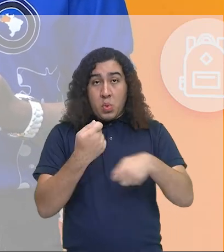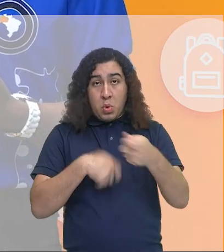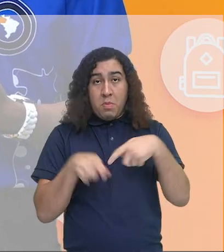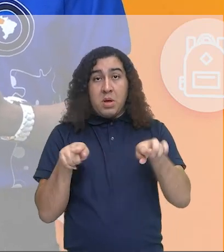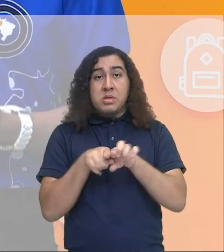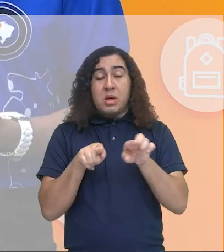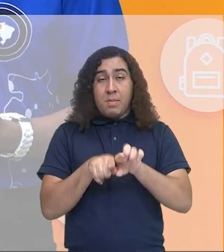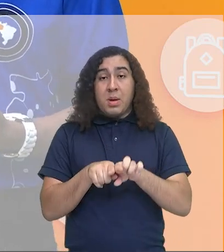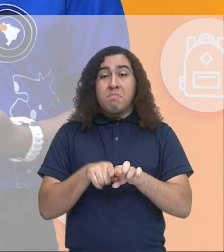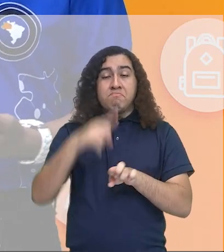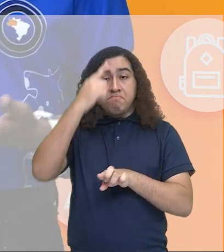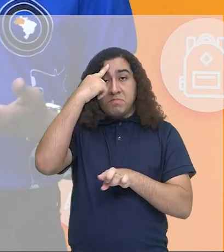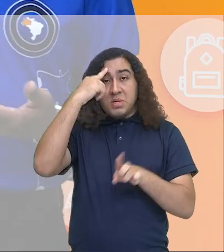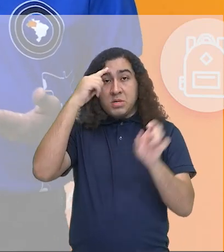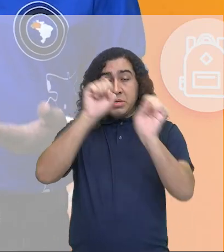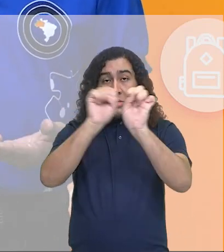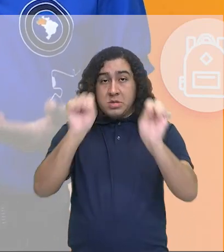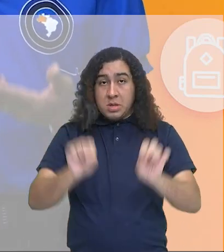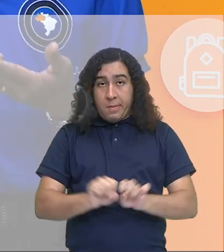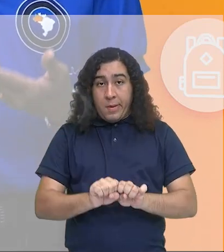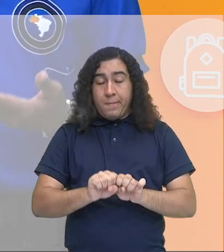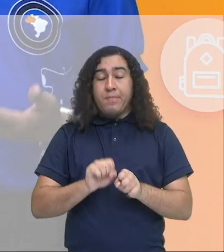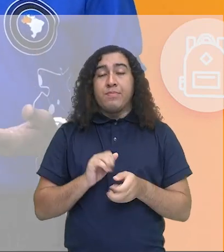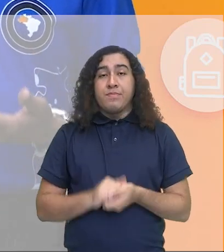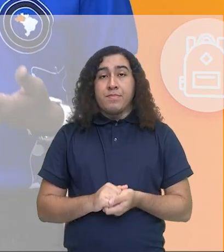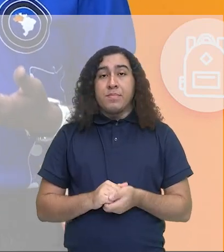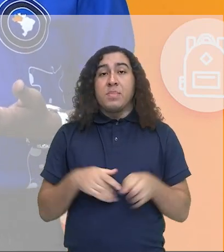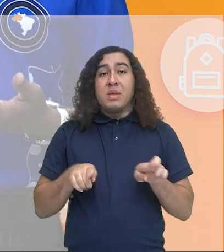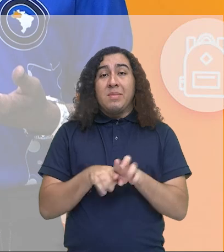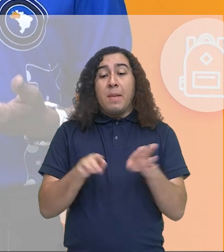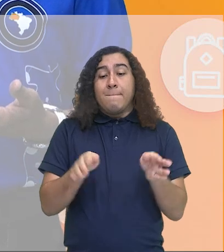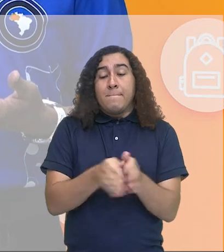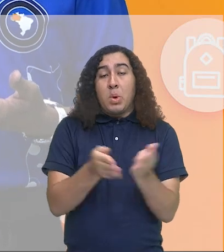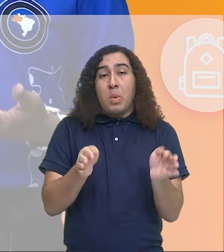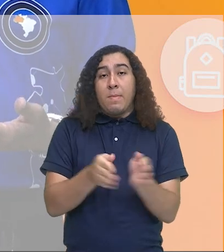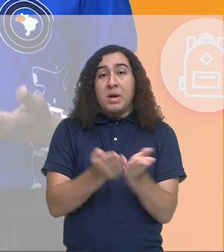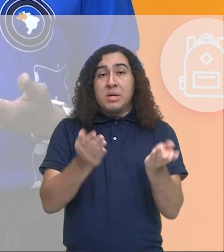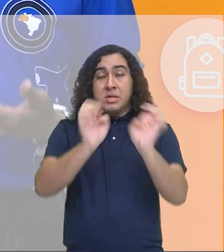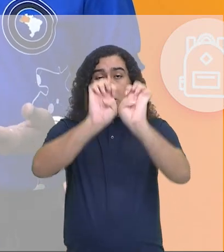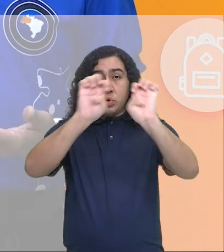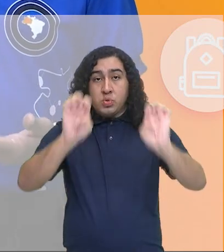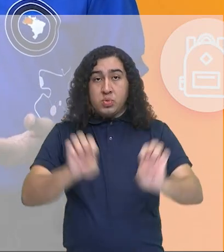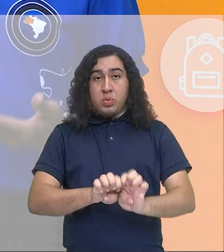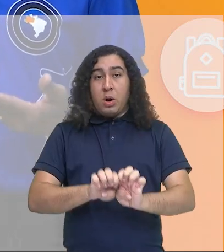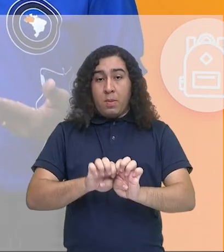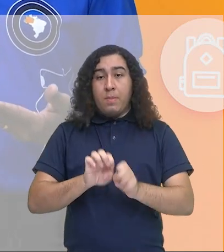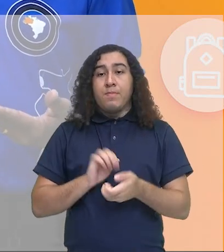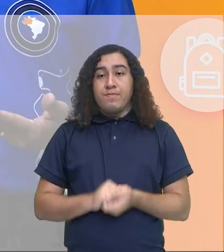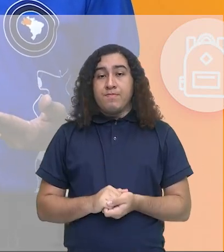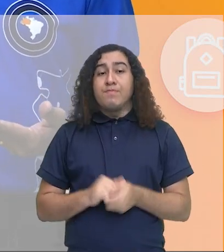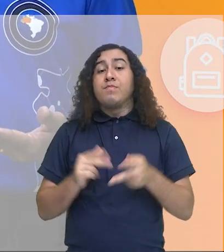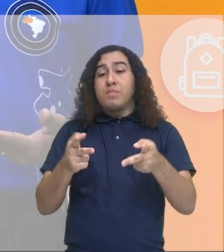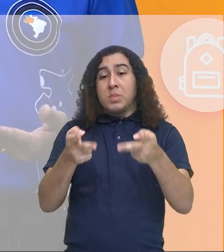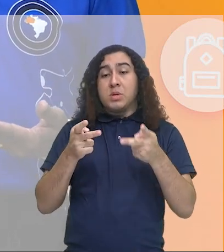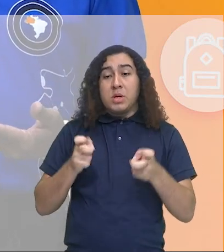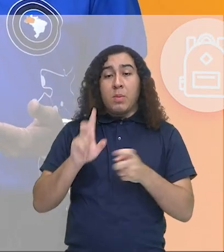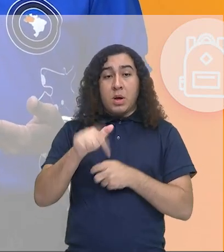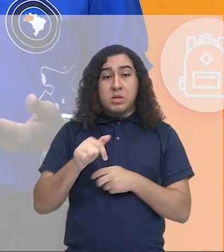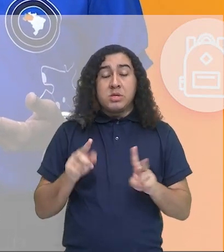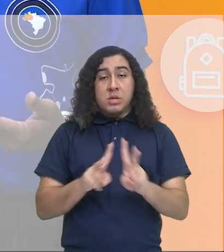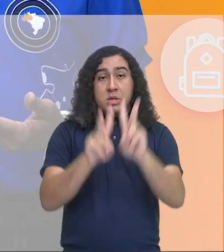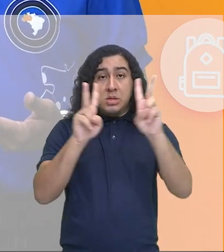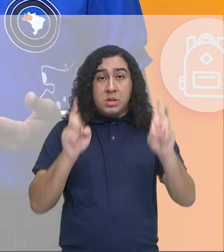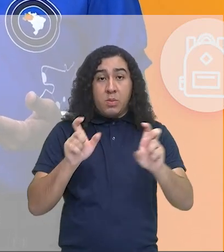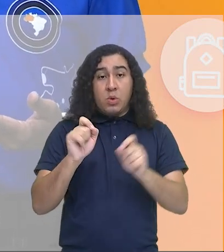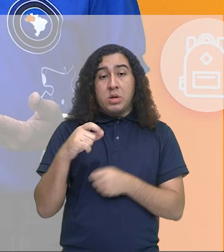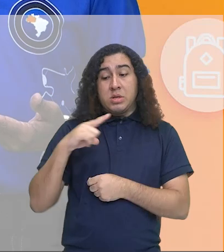economicamente sistêmica e pobreza estrutural. Vejam como perceber essa questão